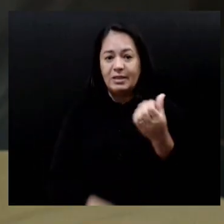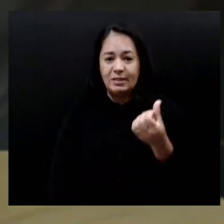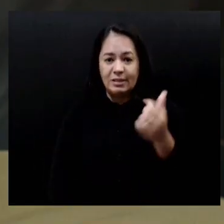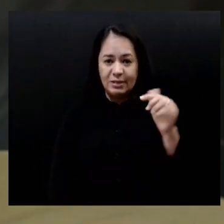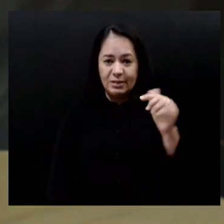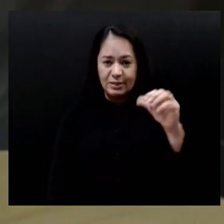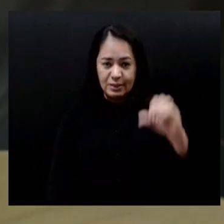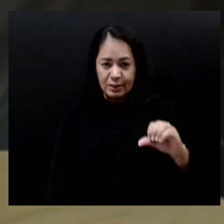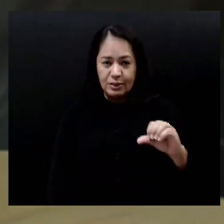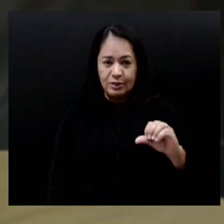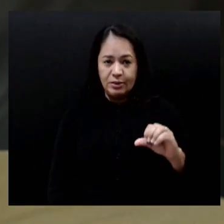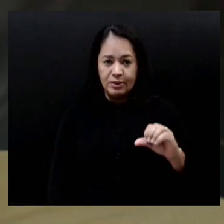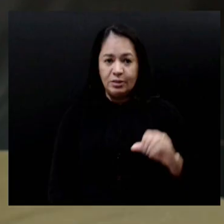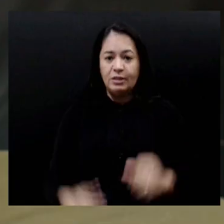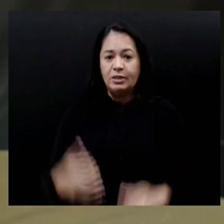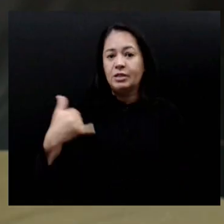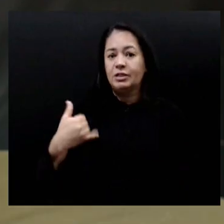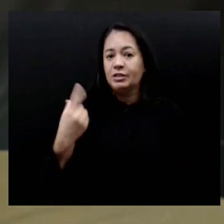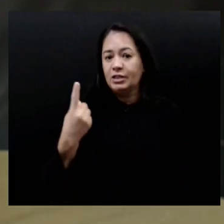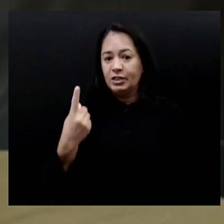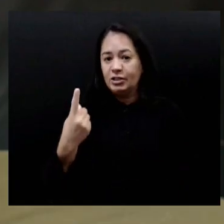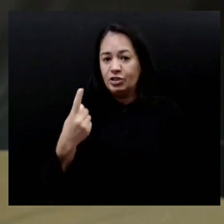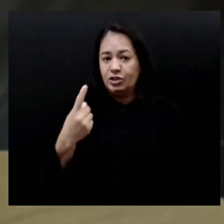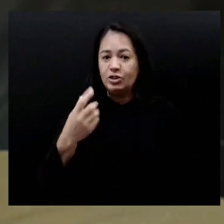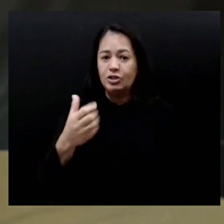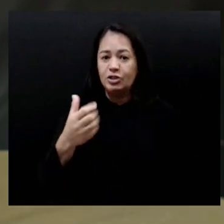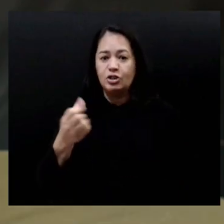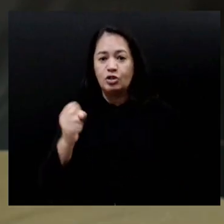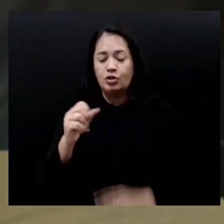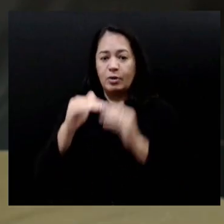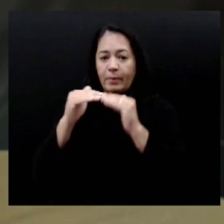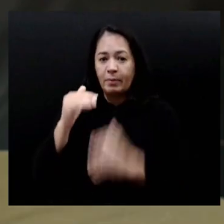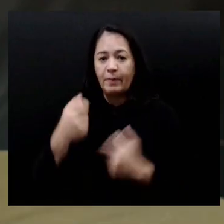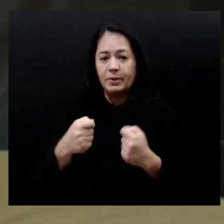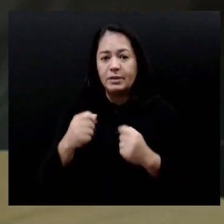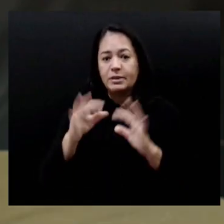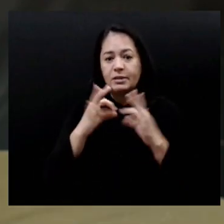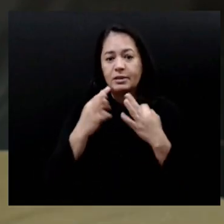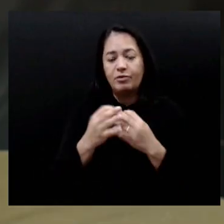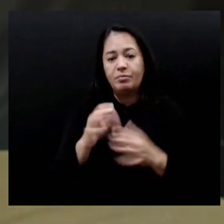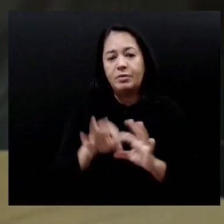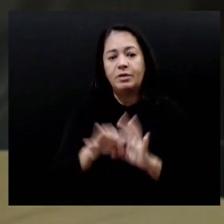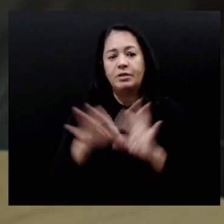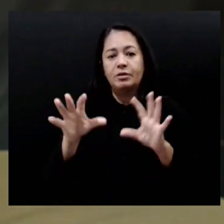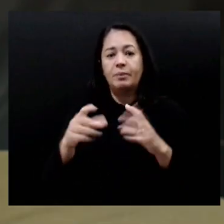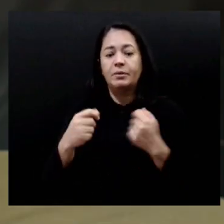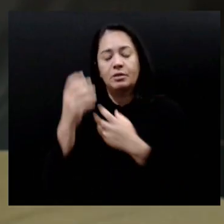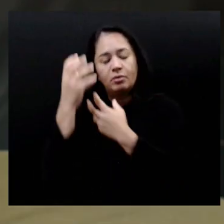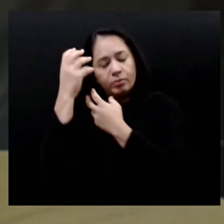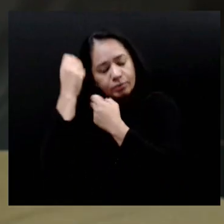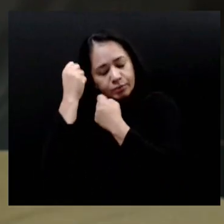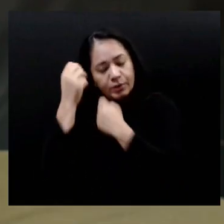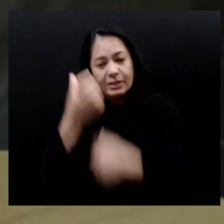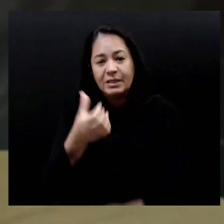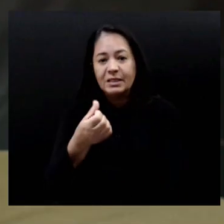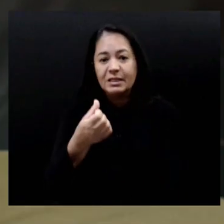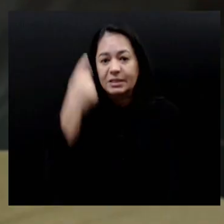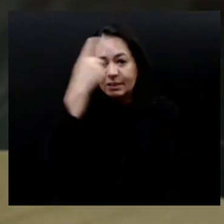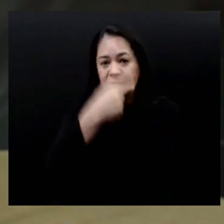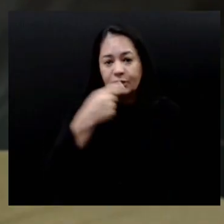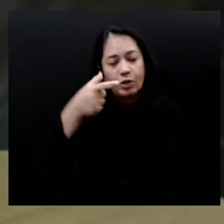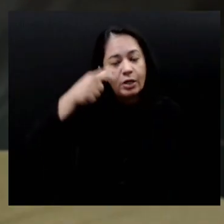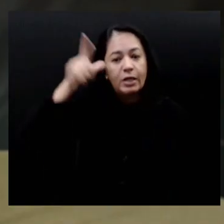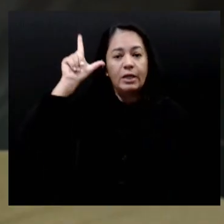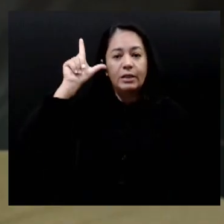de autorização, estar em boas condições de saúde, ter dormido pelo menos 6 horas na última noite, estar